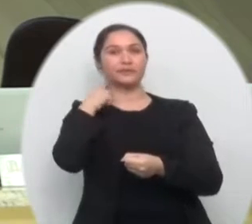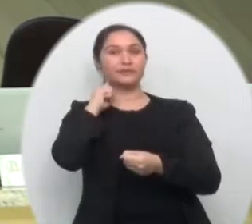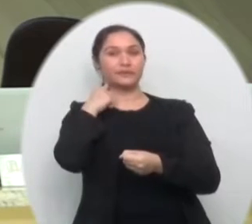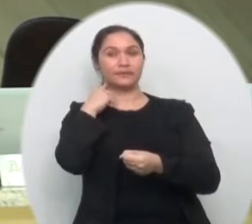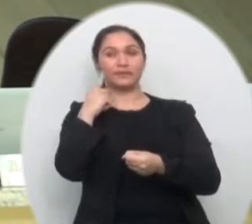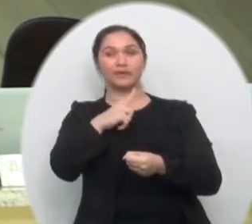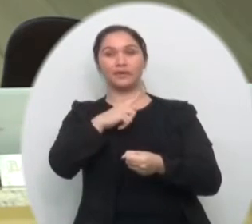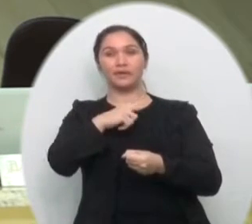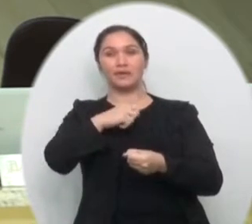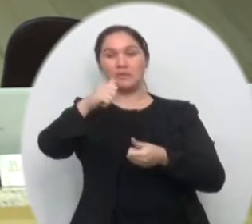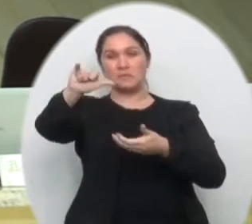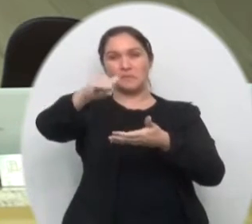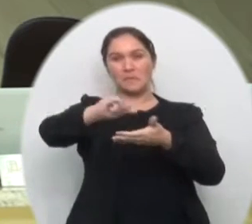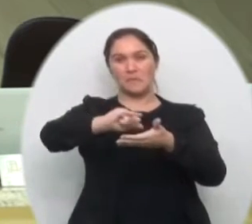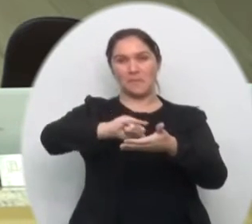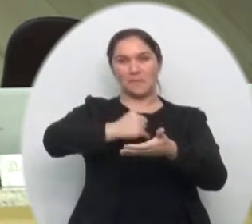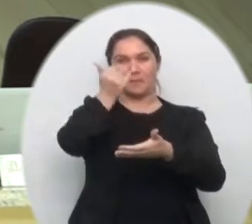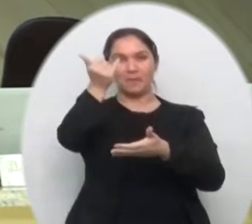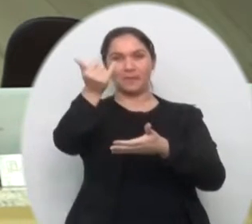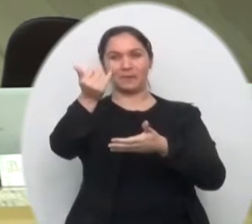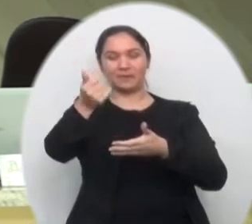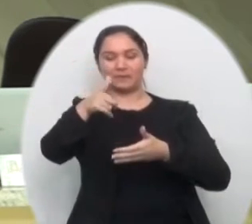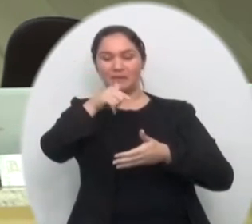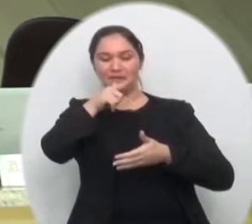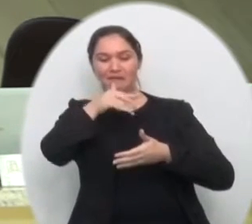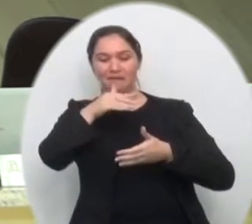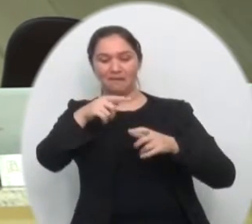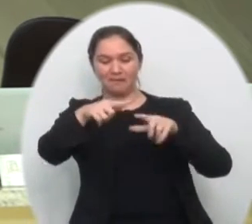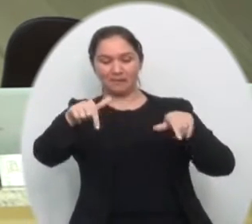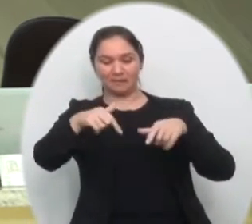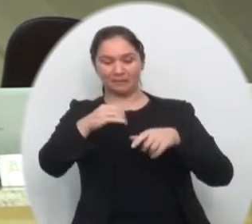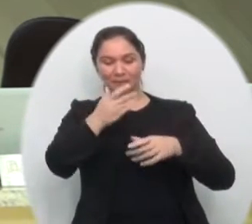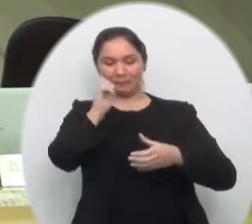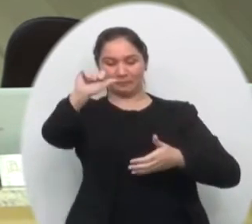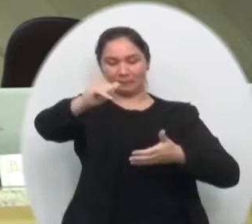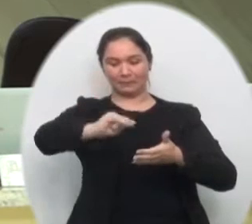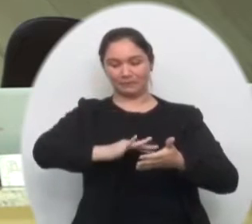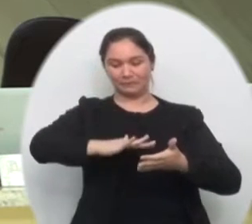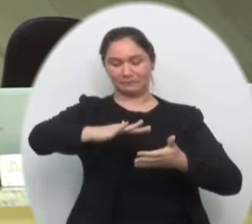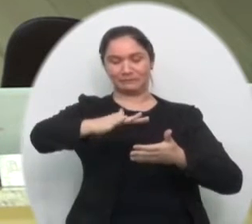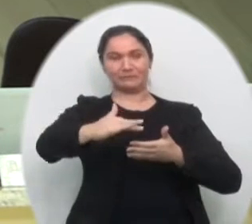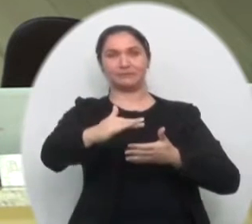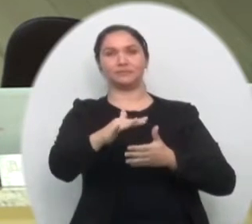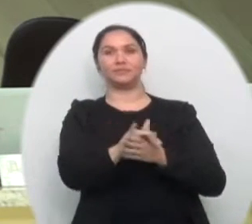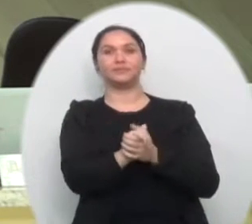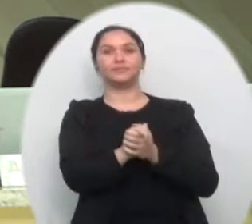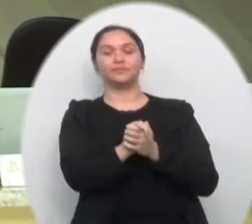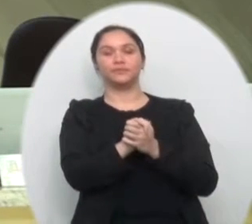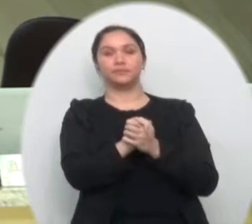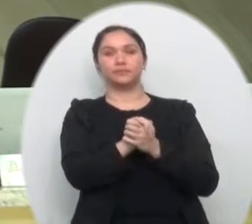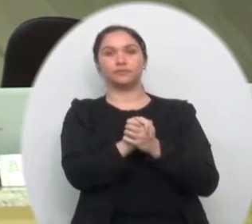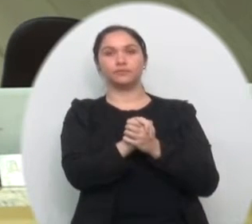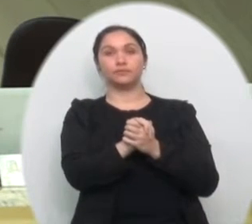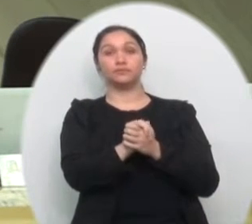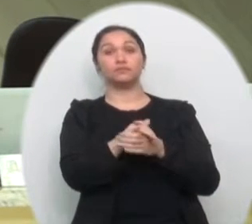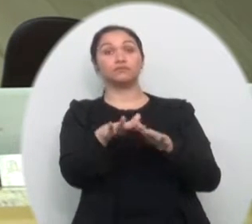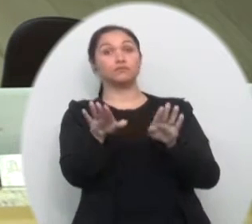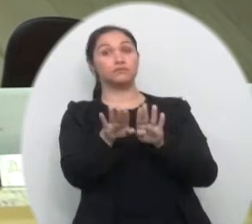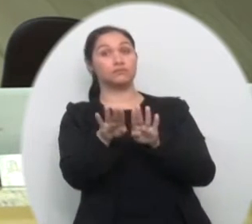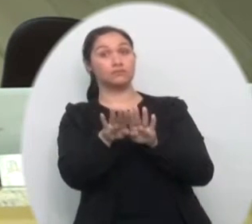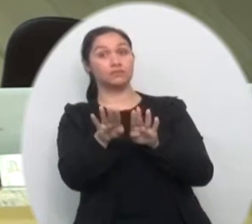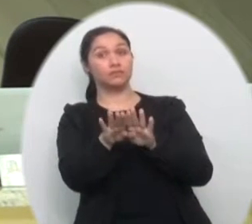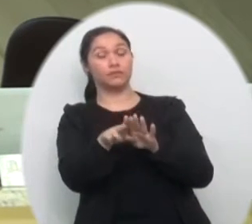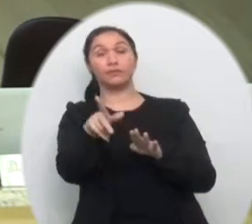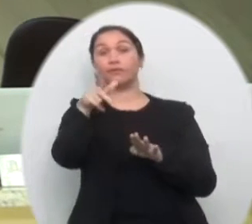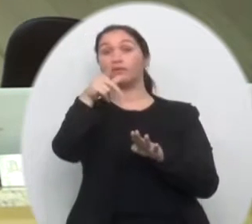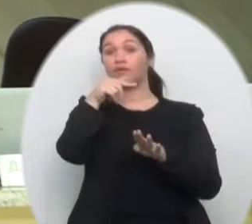da água, tá? Criou uma gordura. Próxima foto. E ela está infiltrando, ó. Pode, como vocês